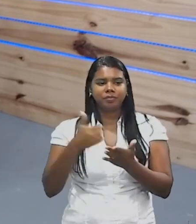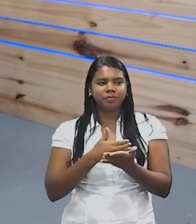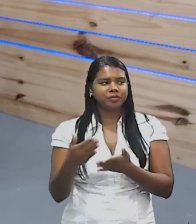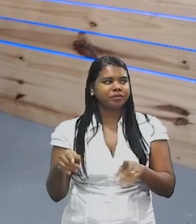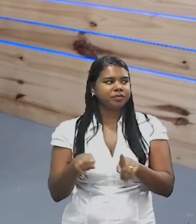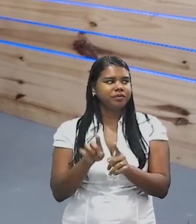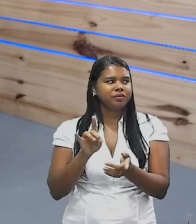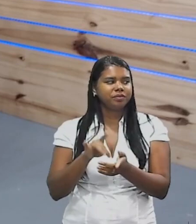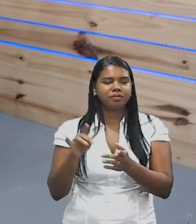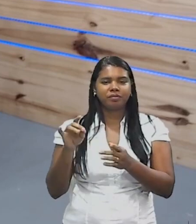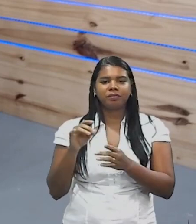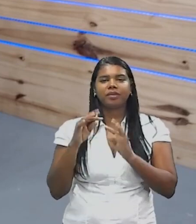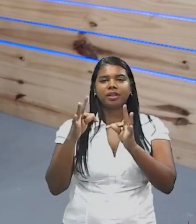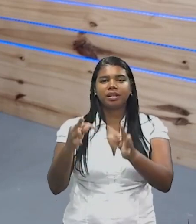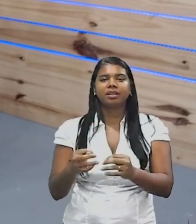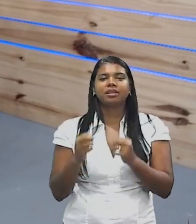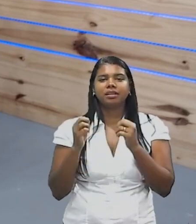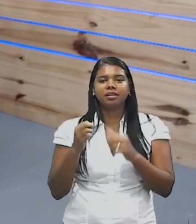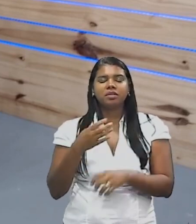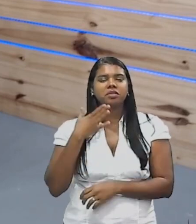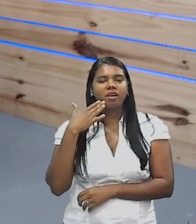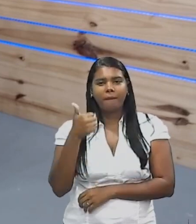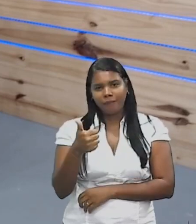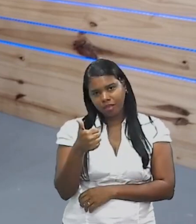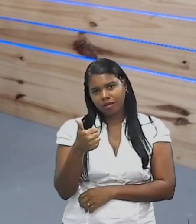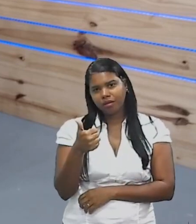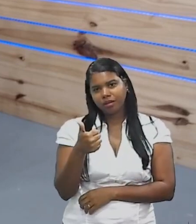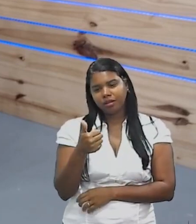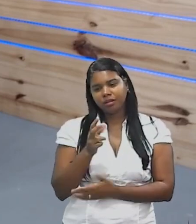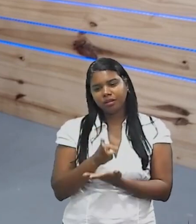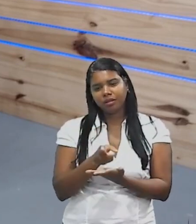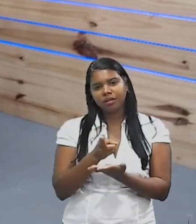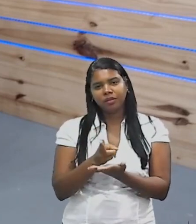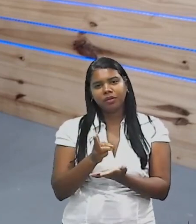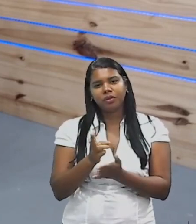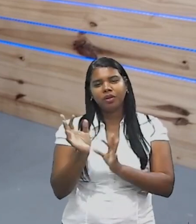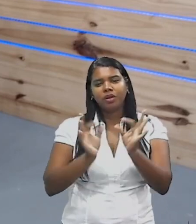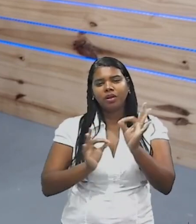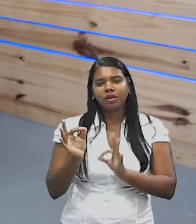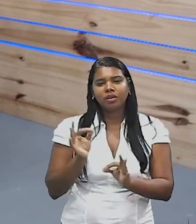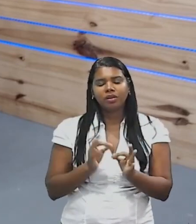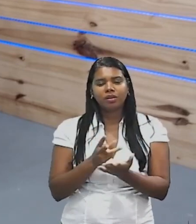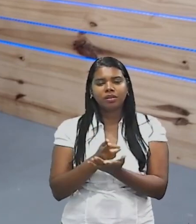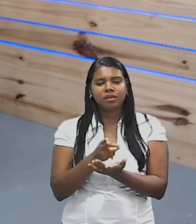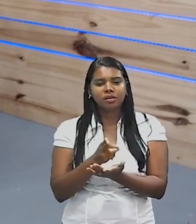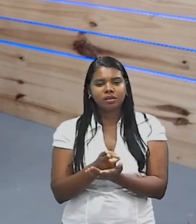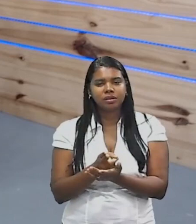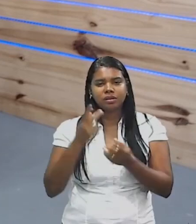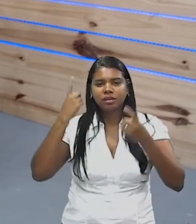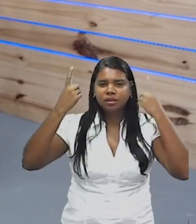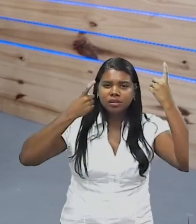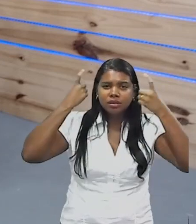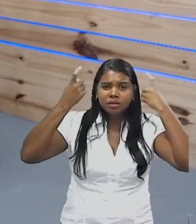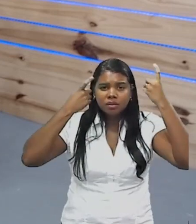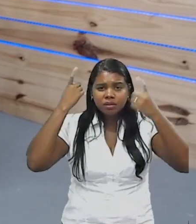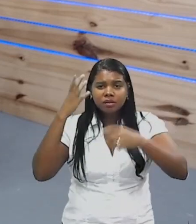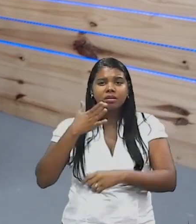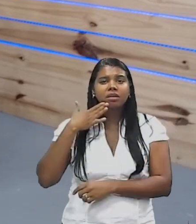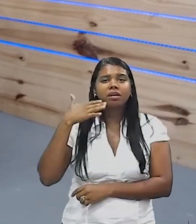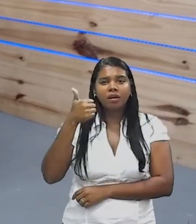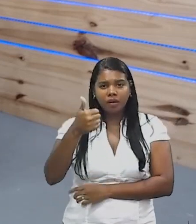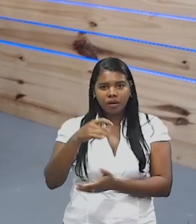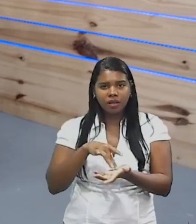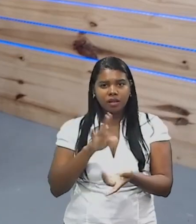mas todos, quando fala-se melhoria, né? Melhoria contínua, está sempre rodando o ciclo PDCA, se preocupando em melhorar,